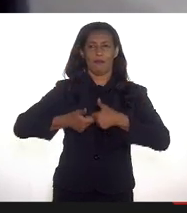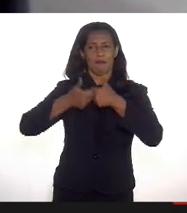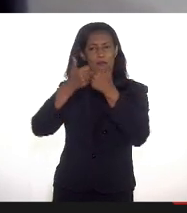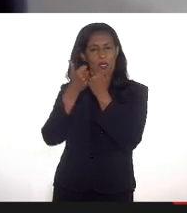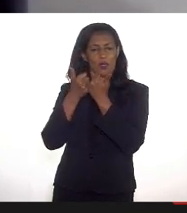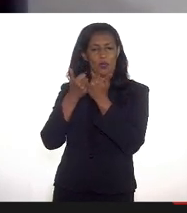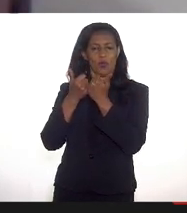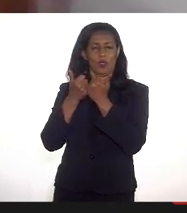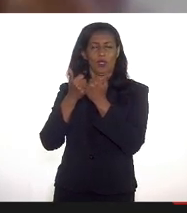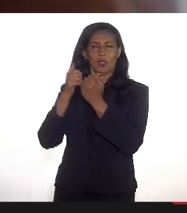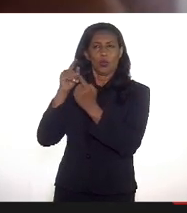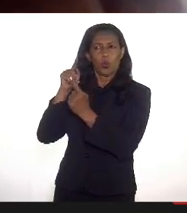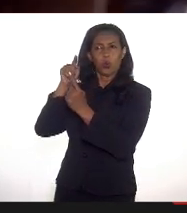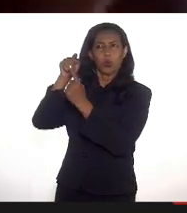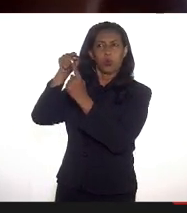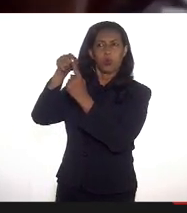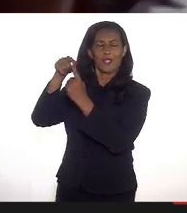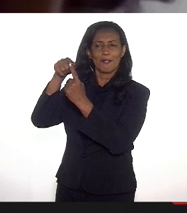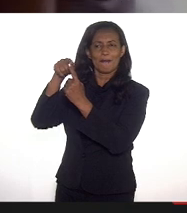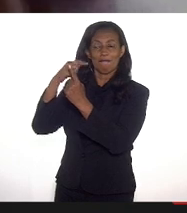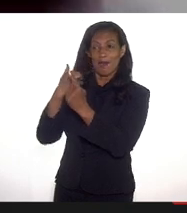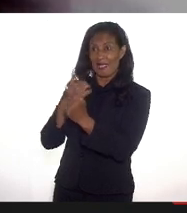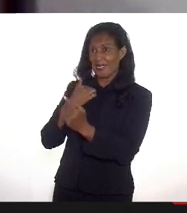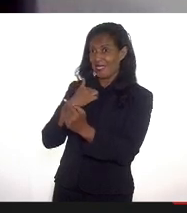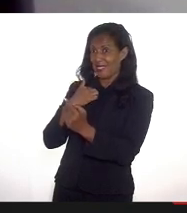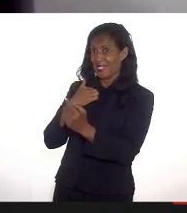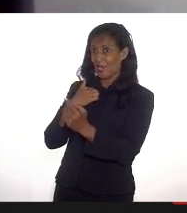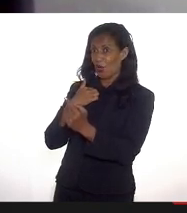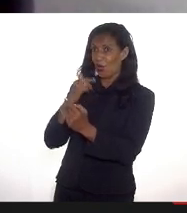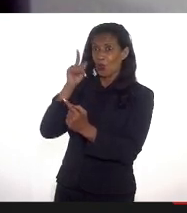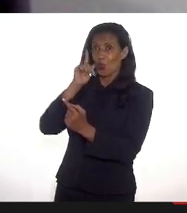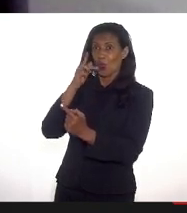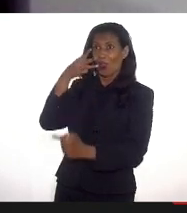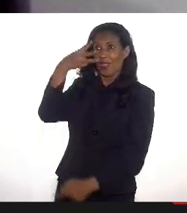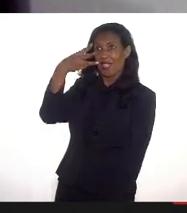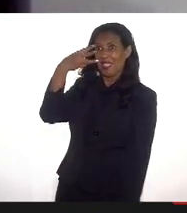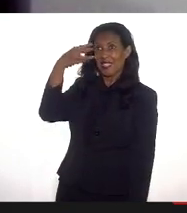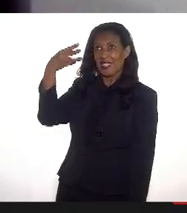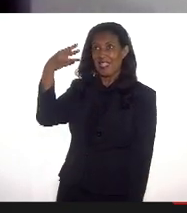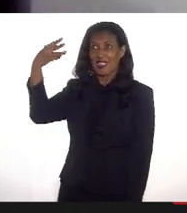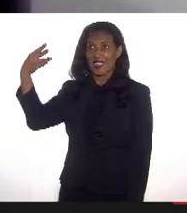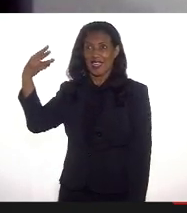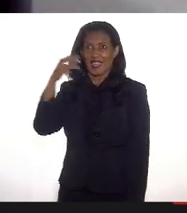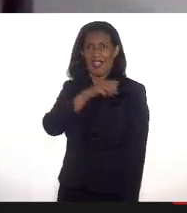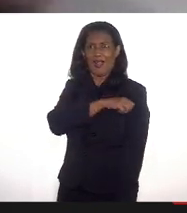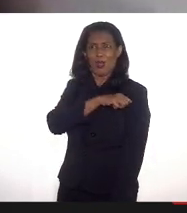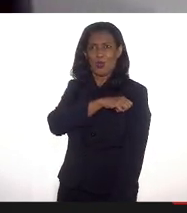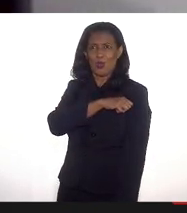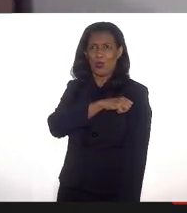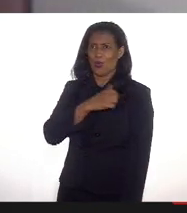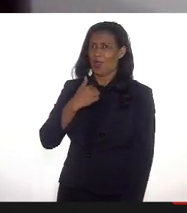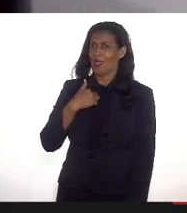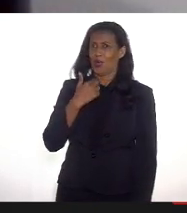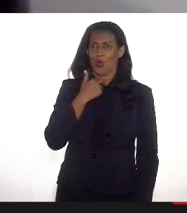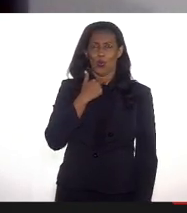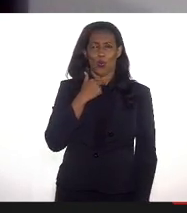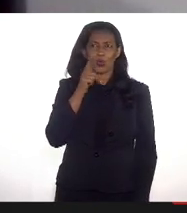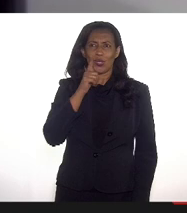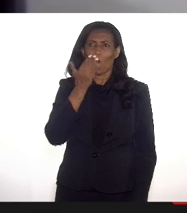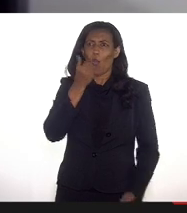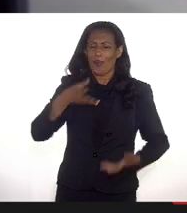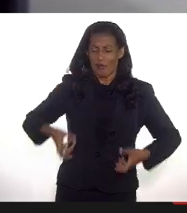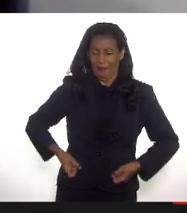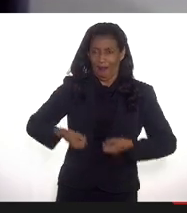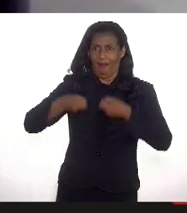de alcance, mas eu não alcanço 333 alunos. Eu não alimento